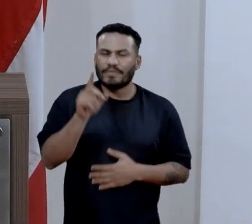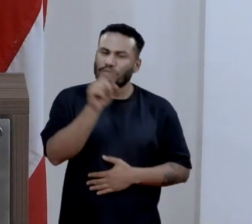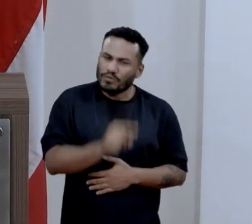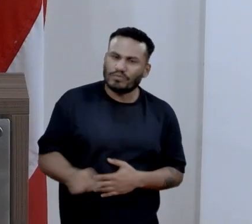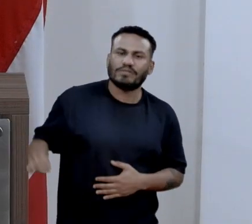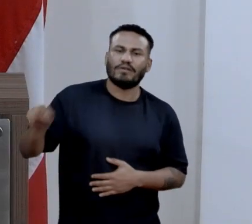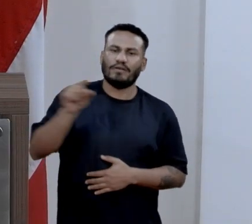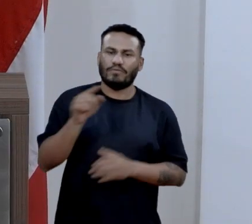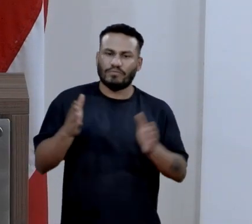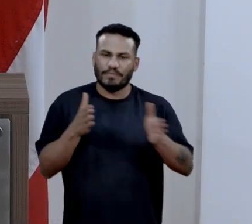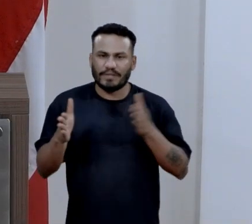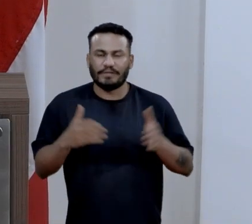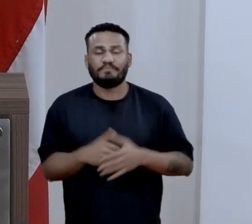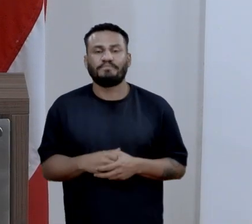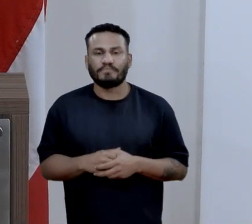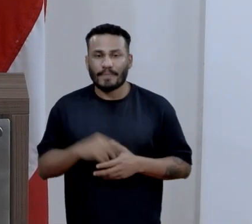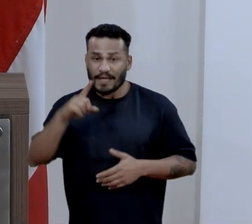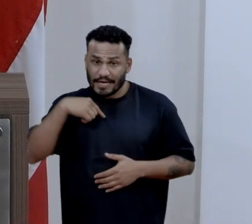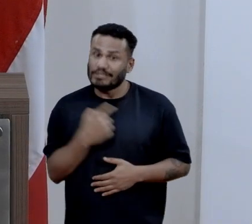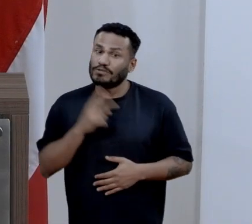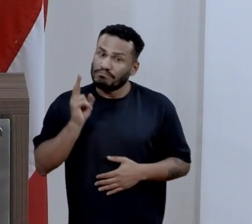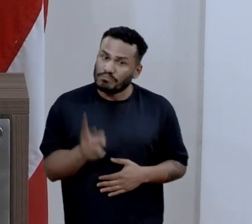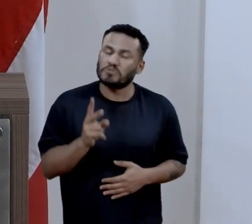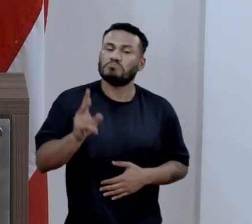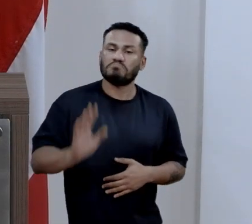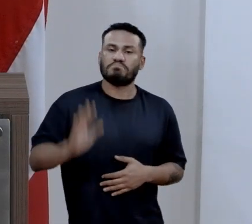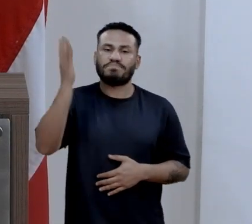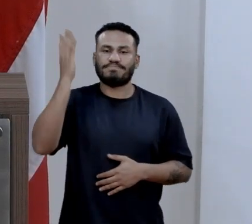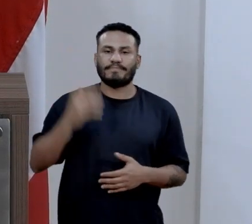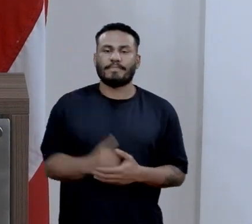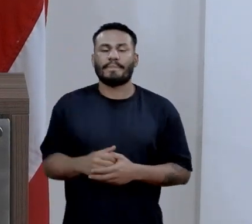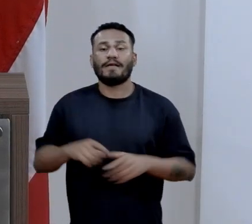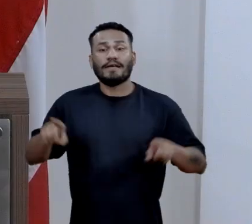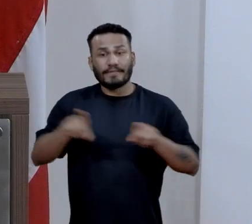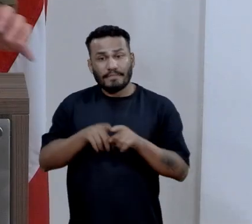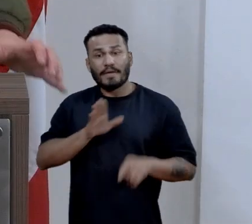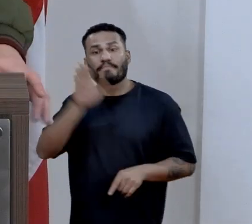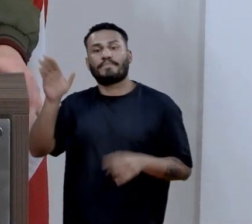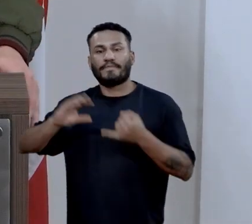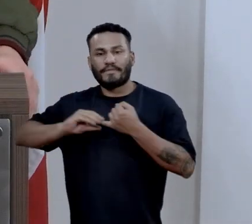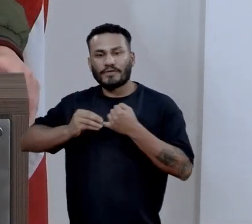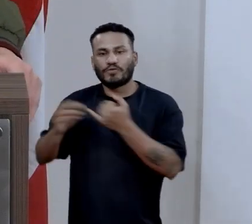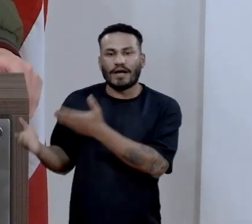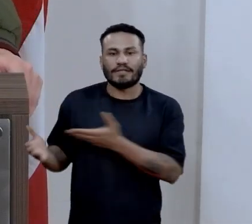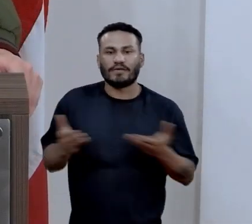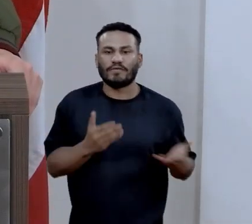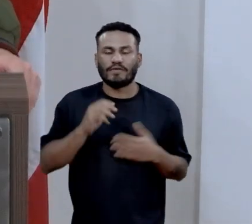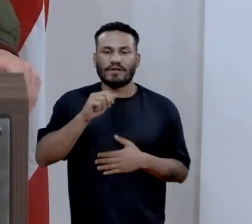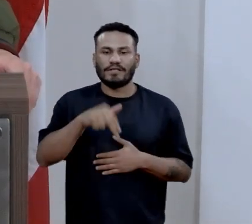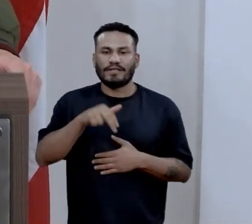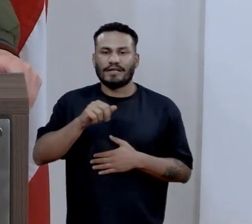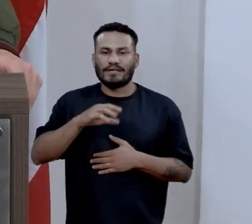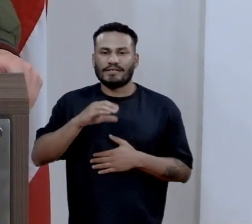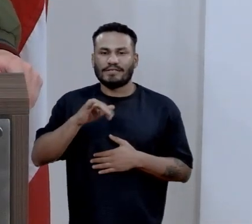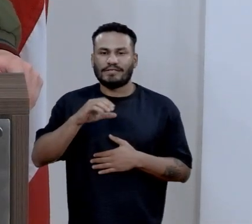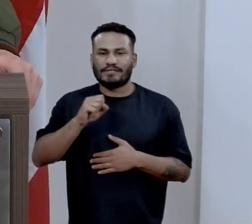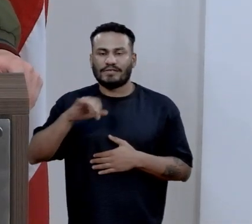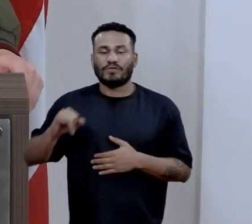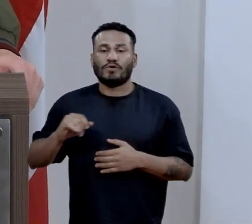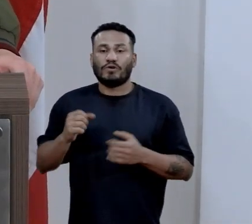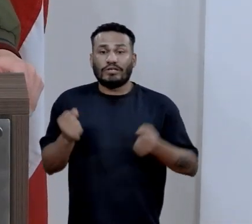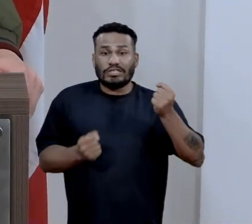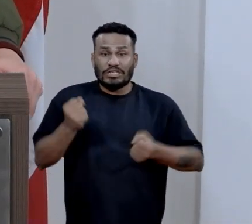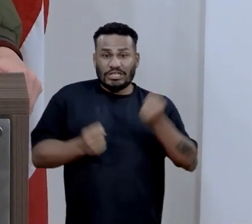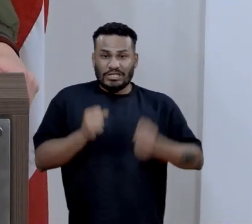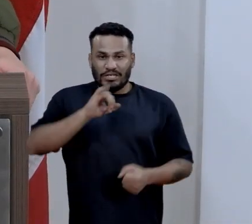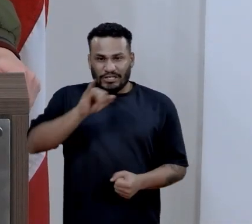ciclo, né? E seguimos realizando. Tivemos também uma feijoada em que fomos convidados pelo nosso amigo Narciso, uma feijoada do Jeep Club, que